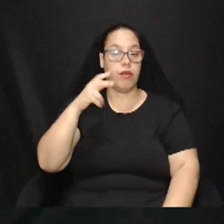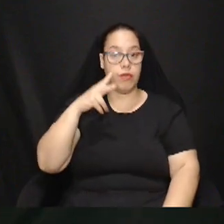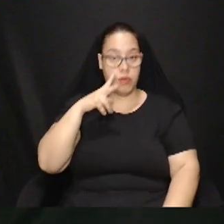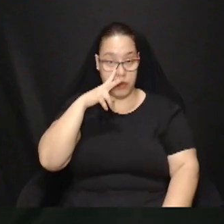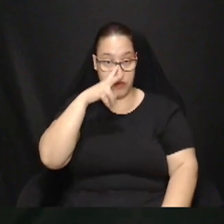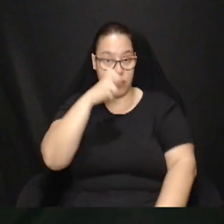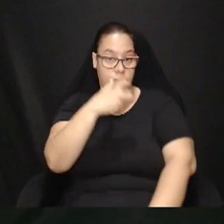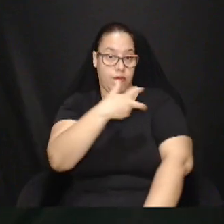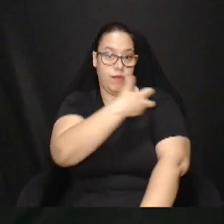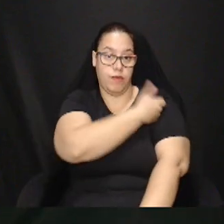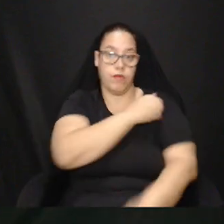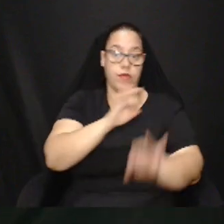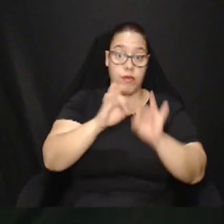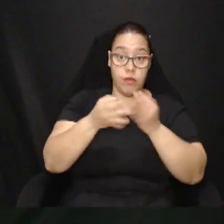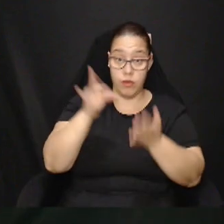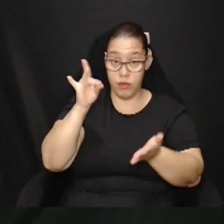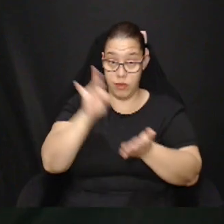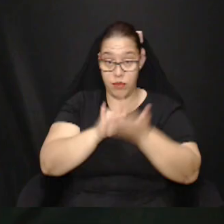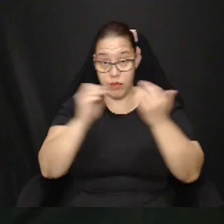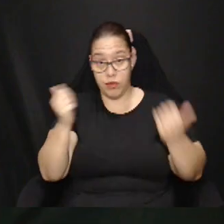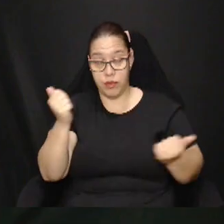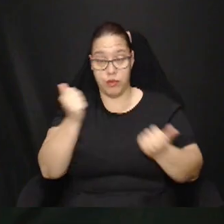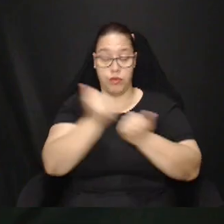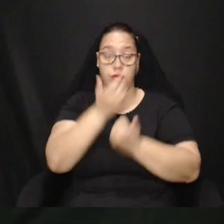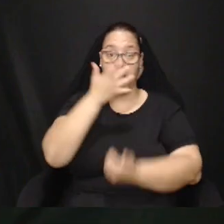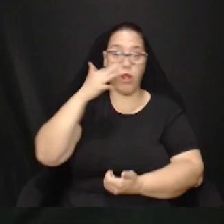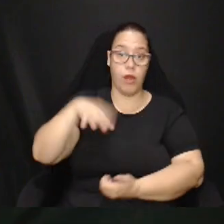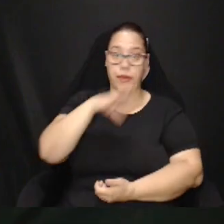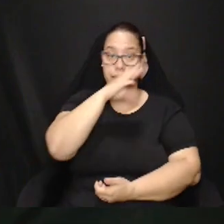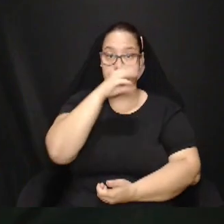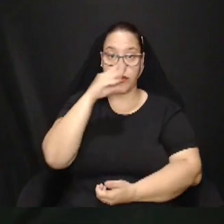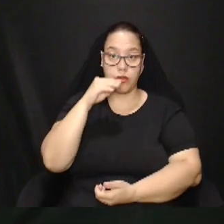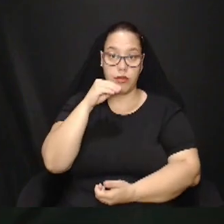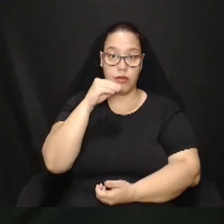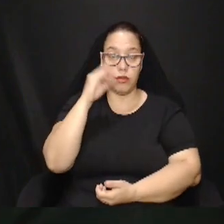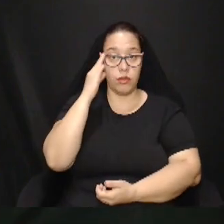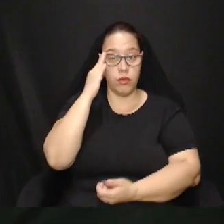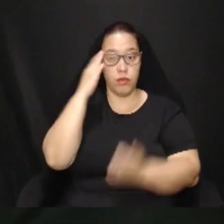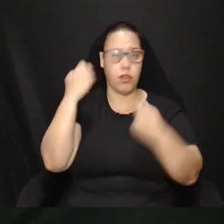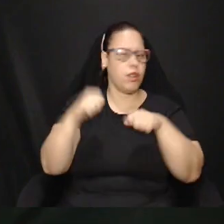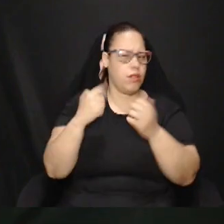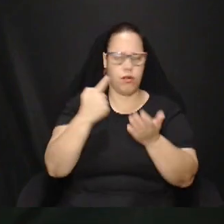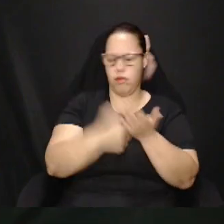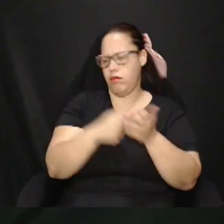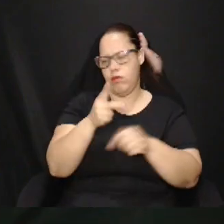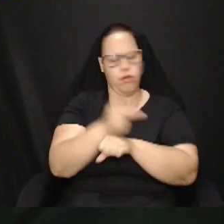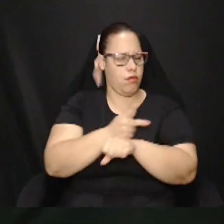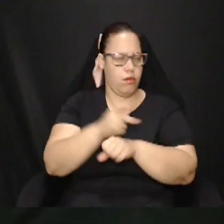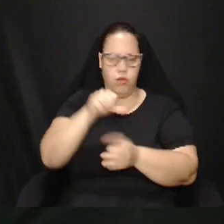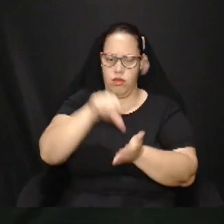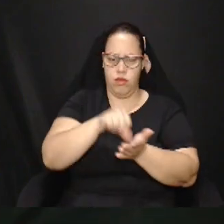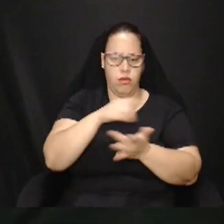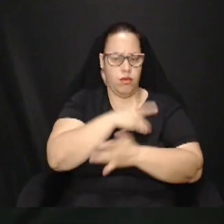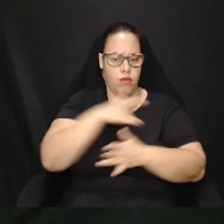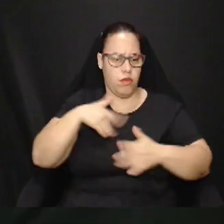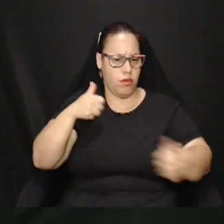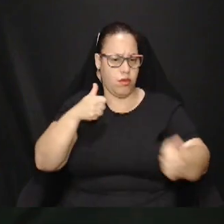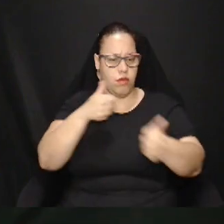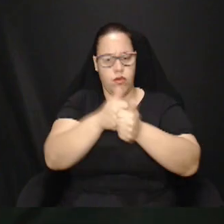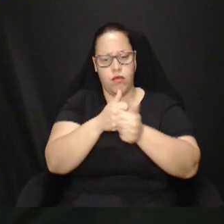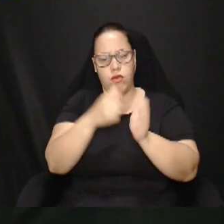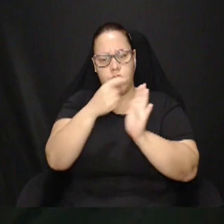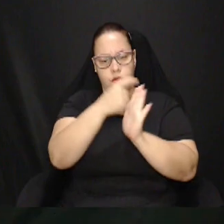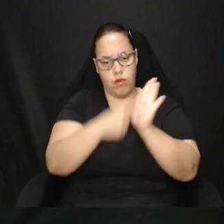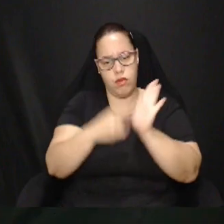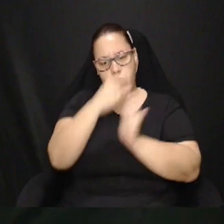simples e eficaz de proteger as crianças e adolescentes. Então, não precisa agendar, basta procurar o centro de saúde mais próximo, levar um documento com foto e a